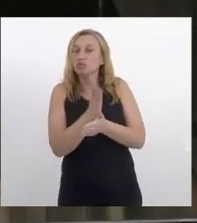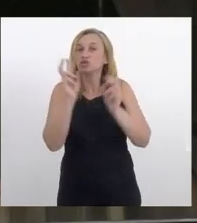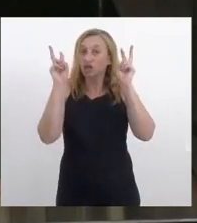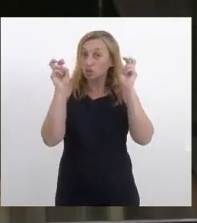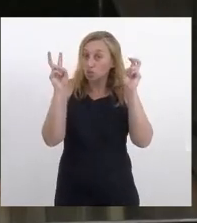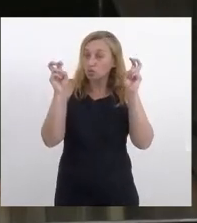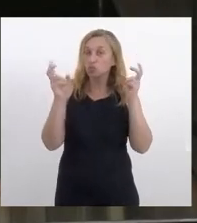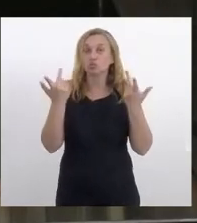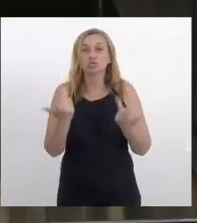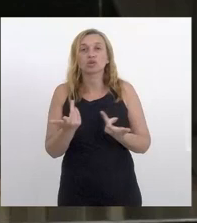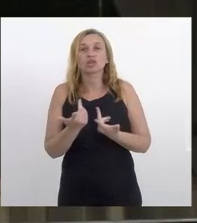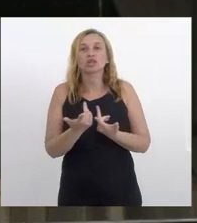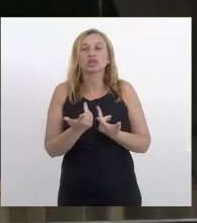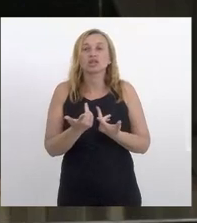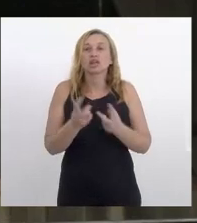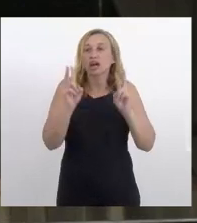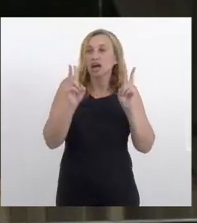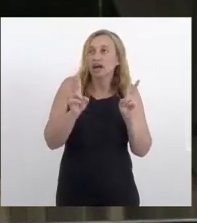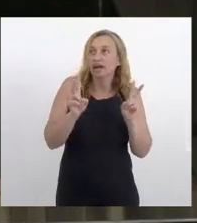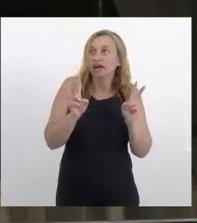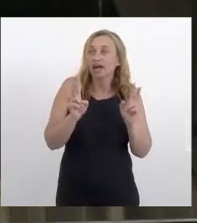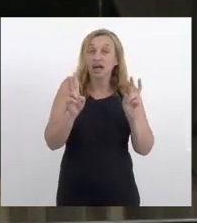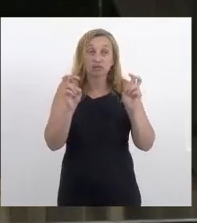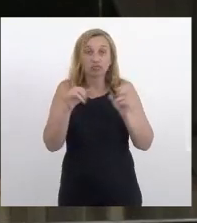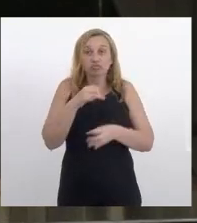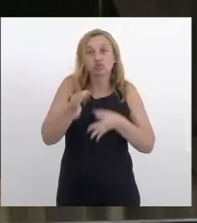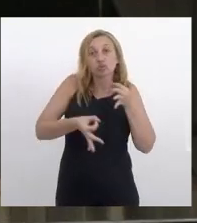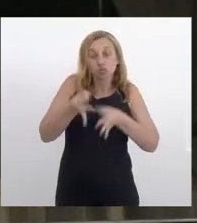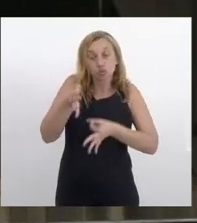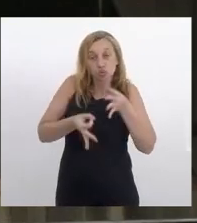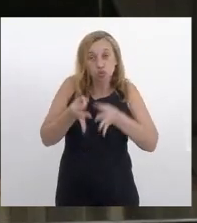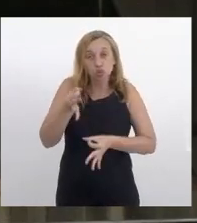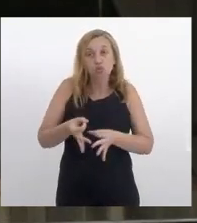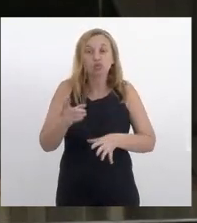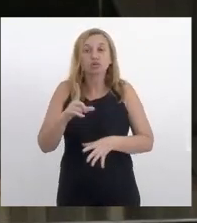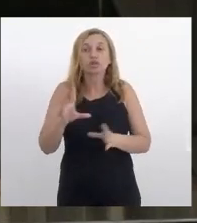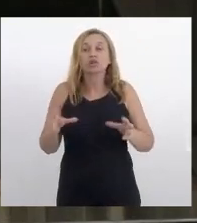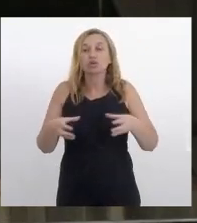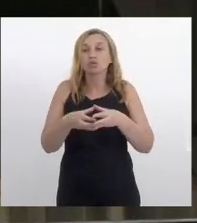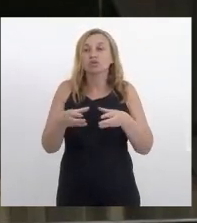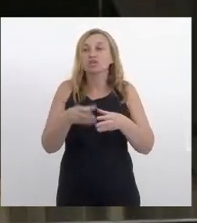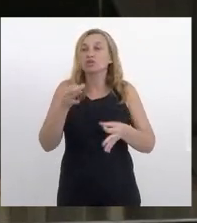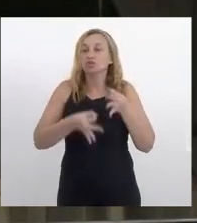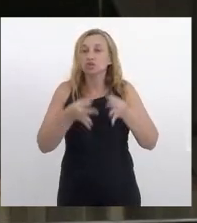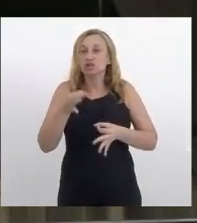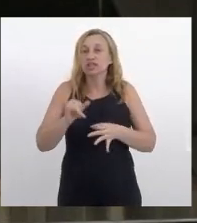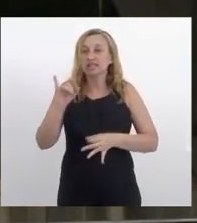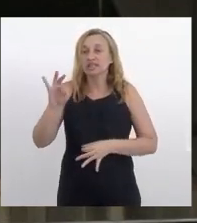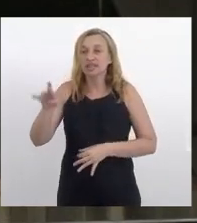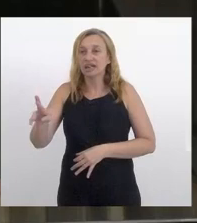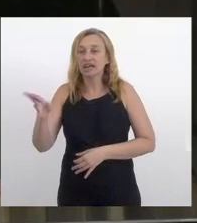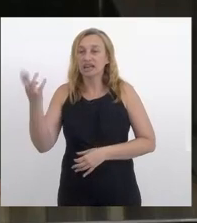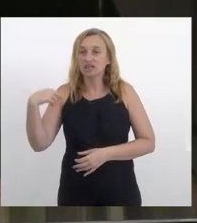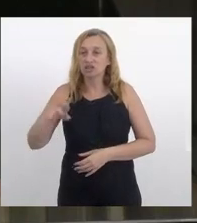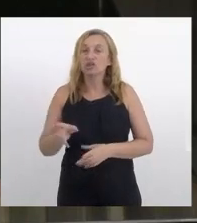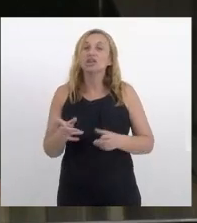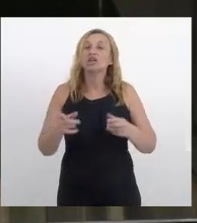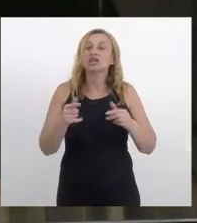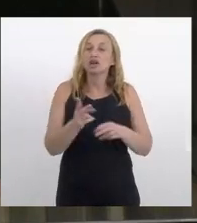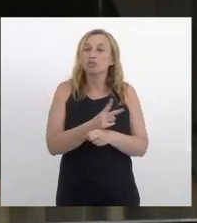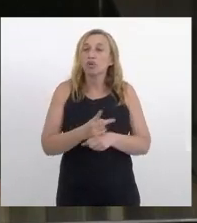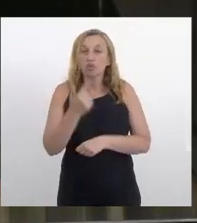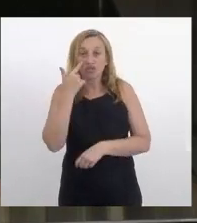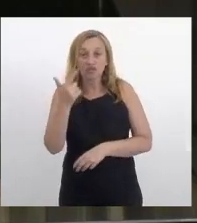comuns, questões muitas jurídicas. Temos aí toda a comissão jurídica interreligiosa que procura ver essas